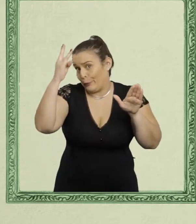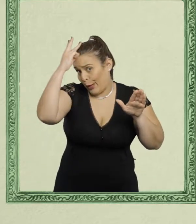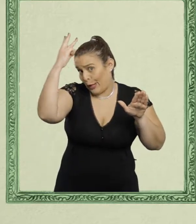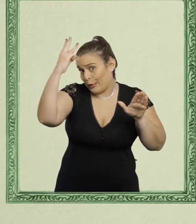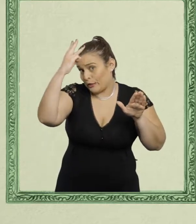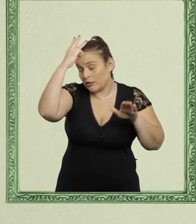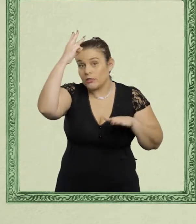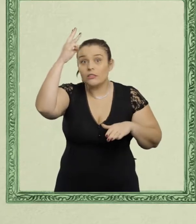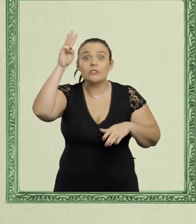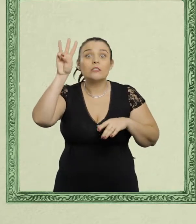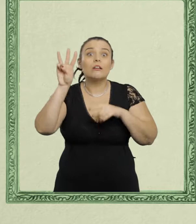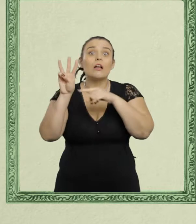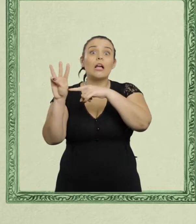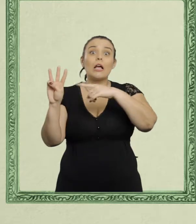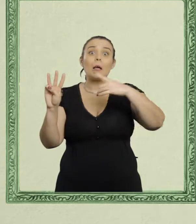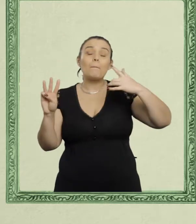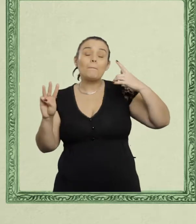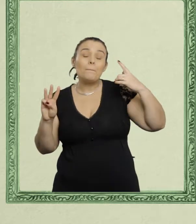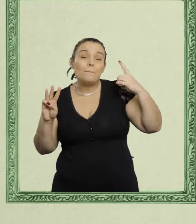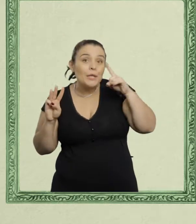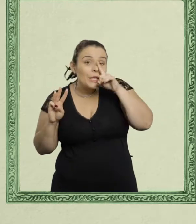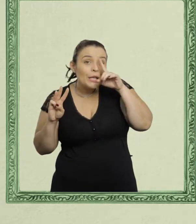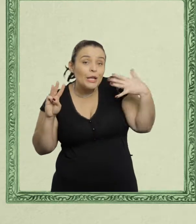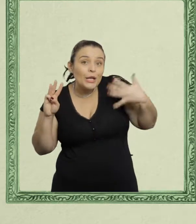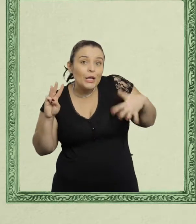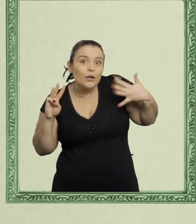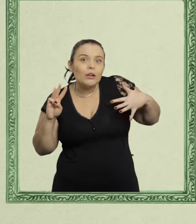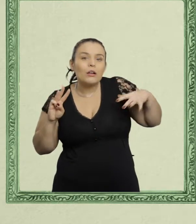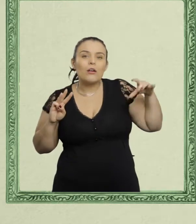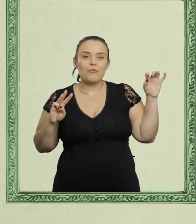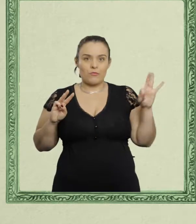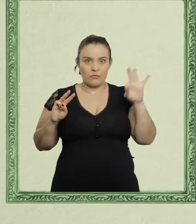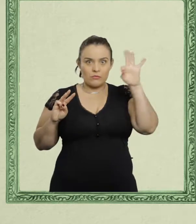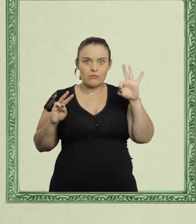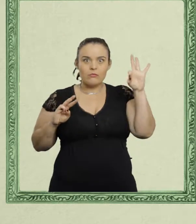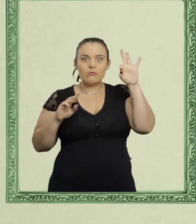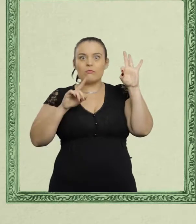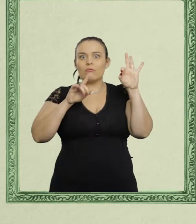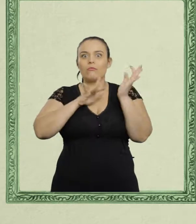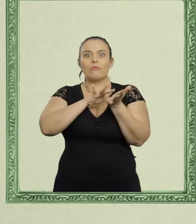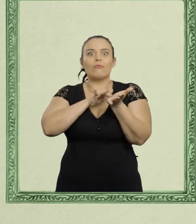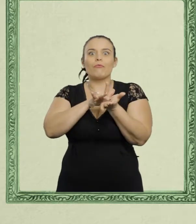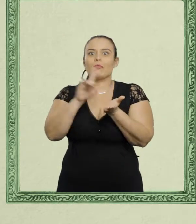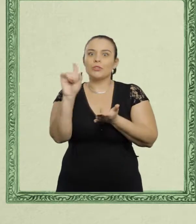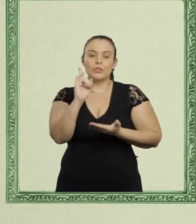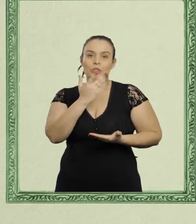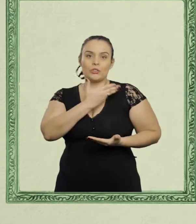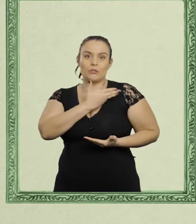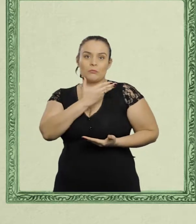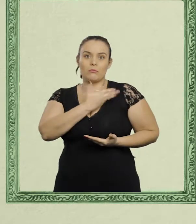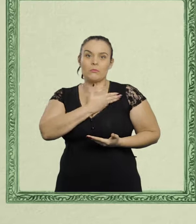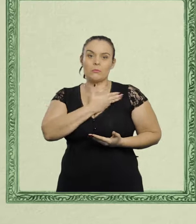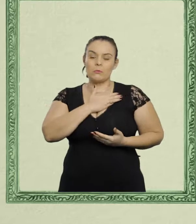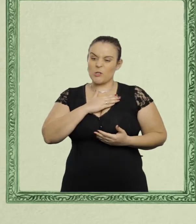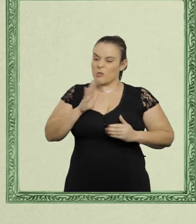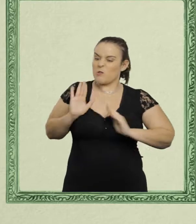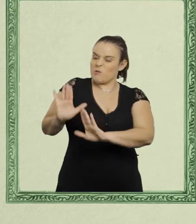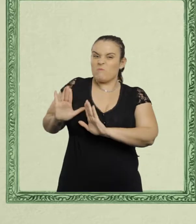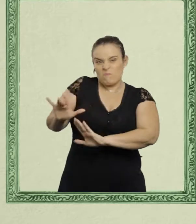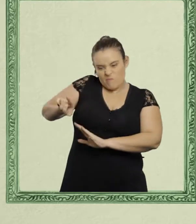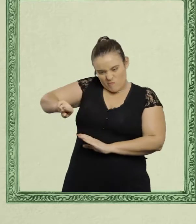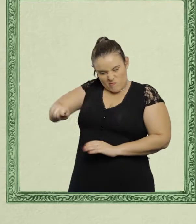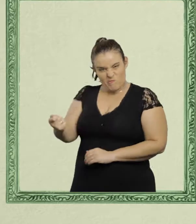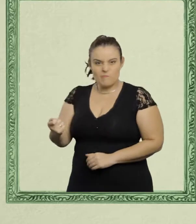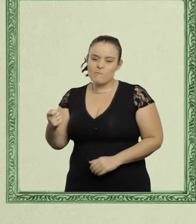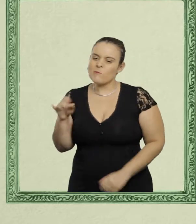da Wendy!" Wendy estava em perigo. Sininho não fingia mais que era amiga de Wendy.